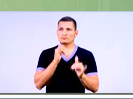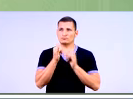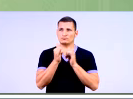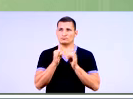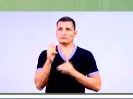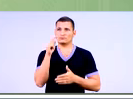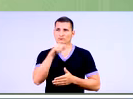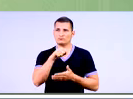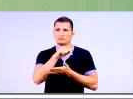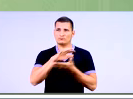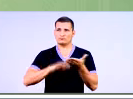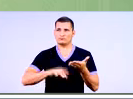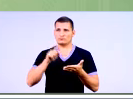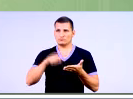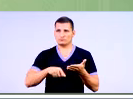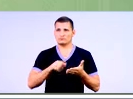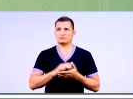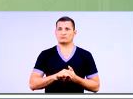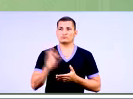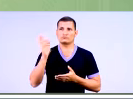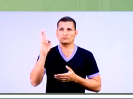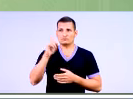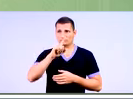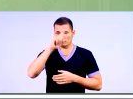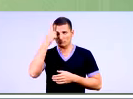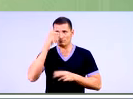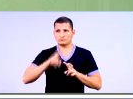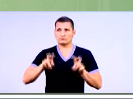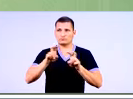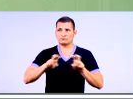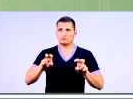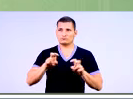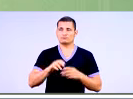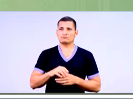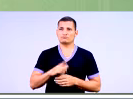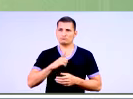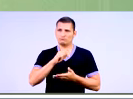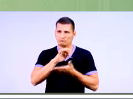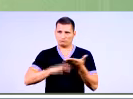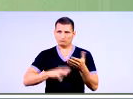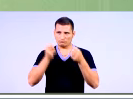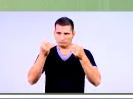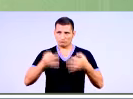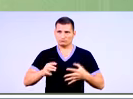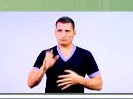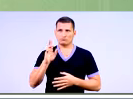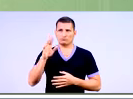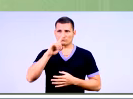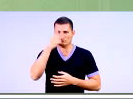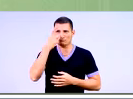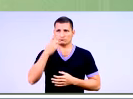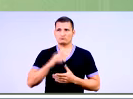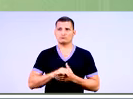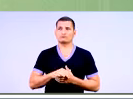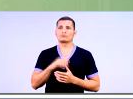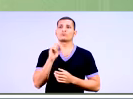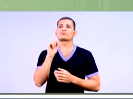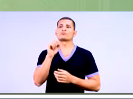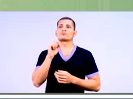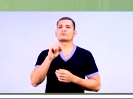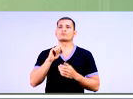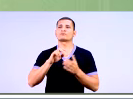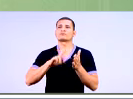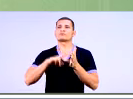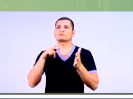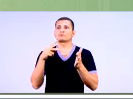contidas no texto é: quem inventou o computador? Fala sobre isso no texto? Não. O que significa software? Será que